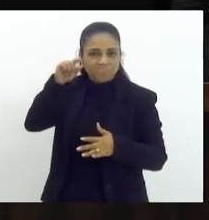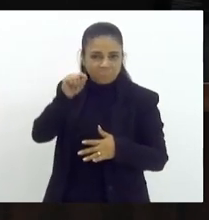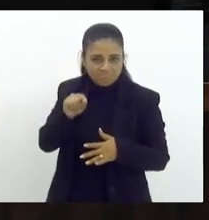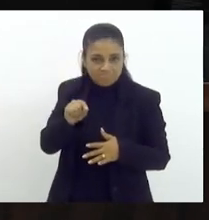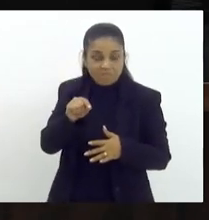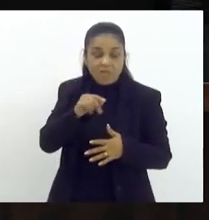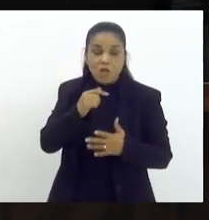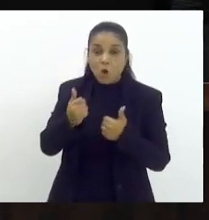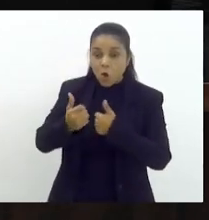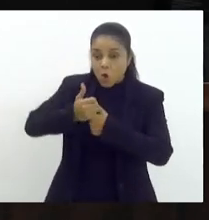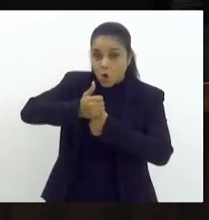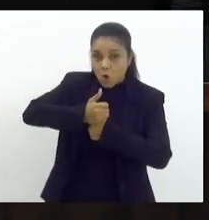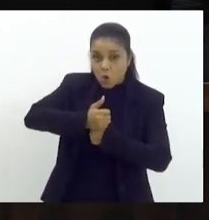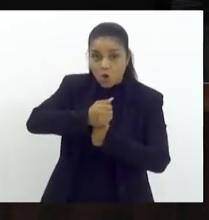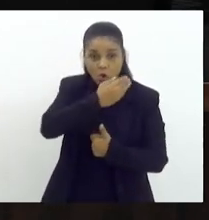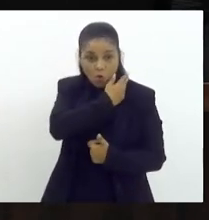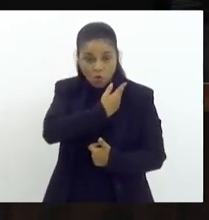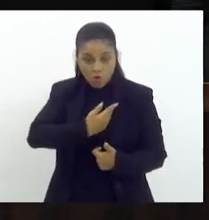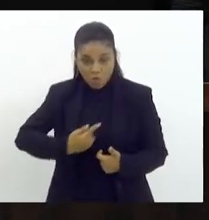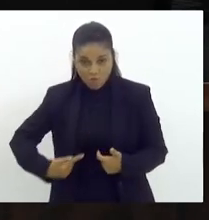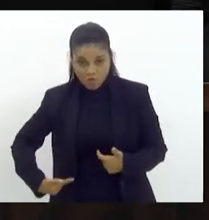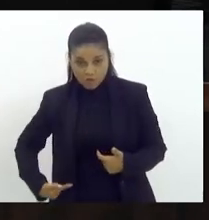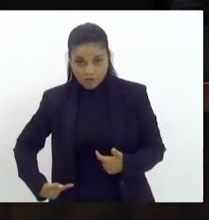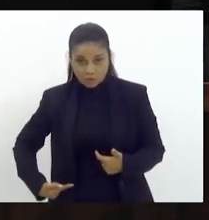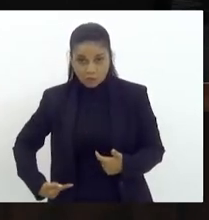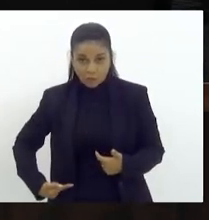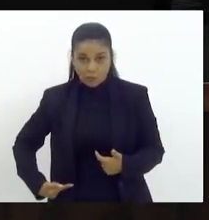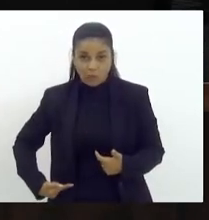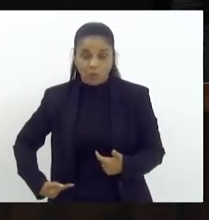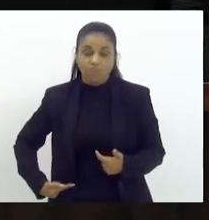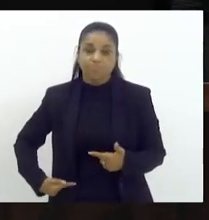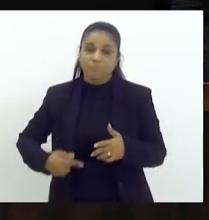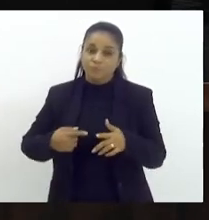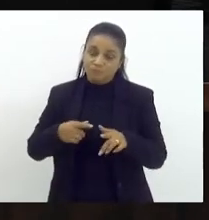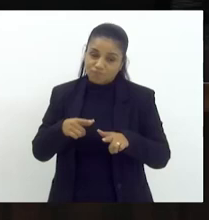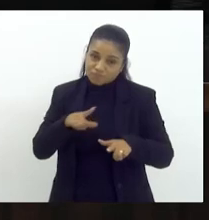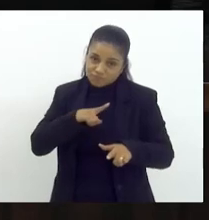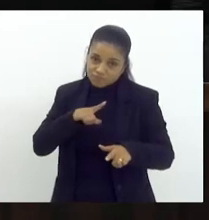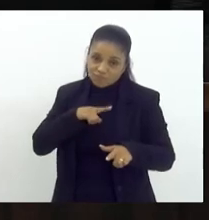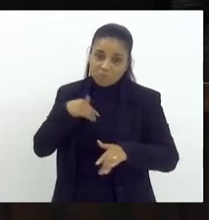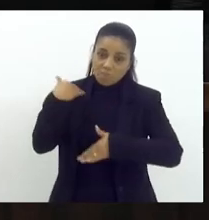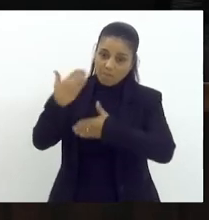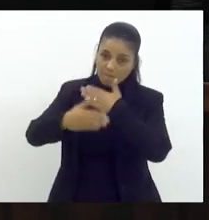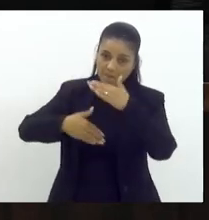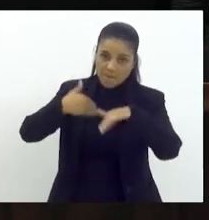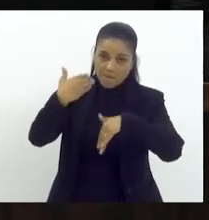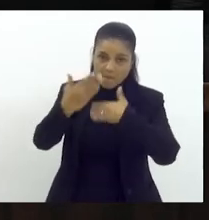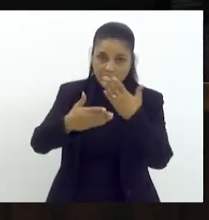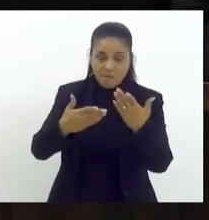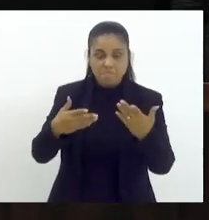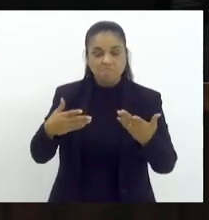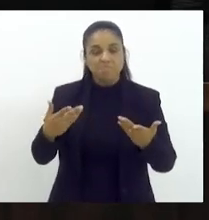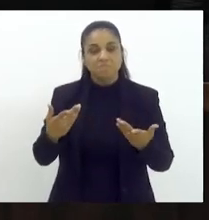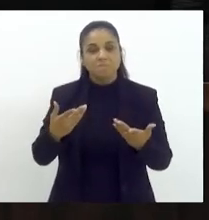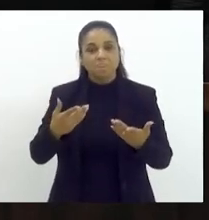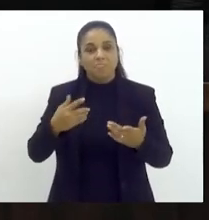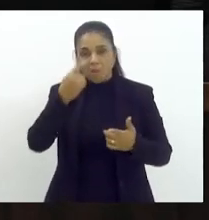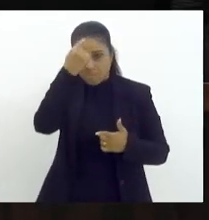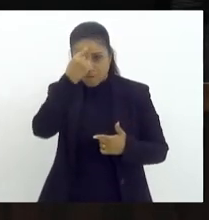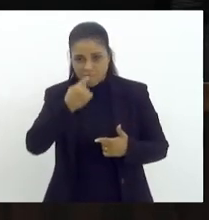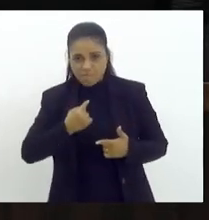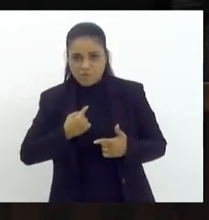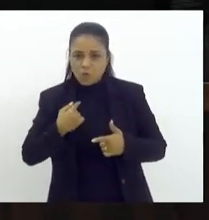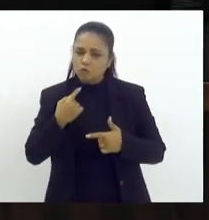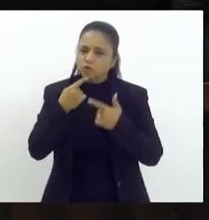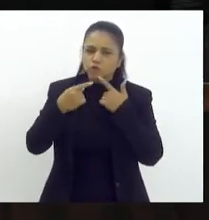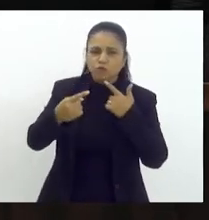estava como Governador interino eu acredito que foi por isso que nós tivemos um grande progresso o perfil dele de conversa